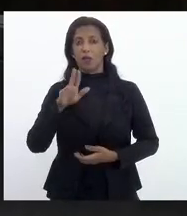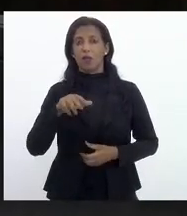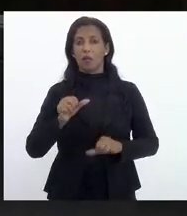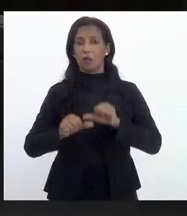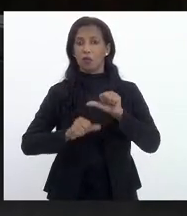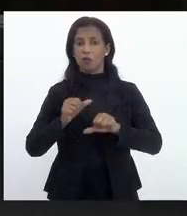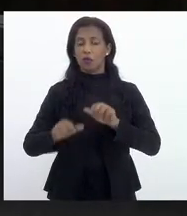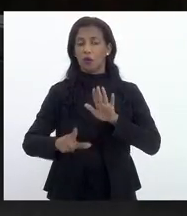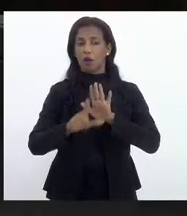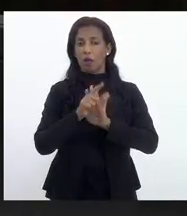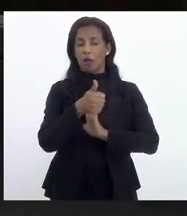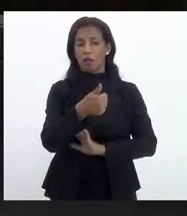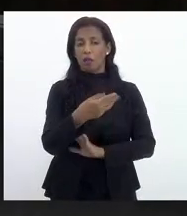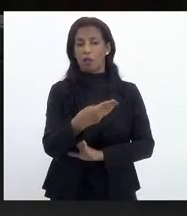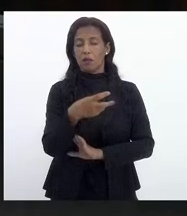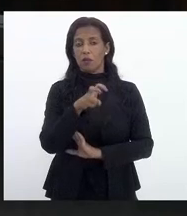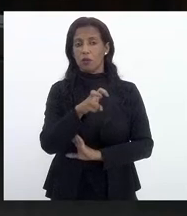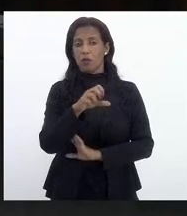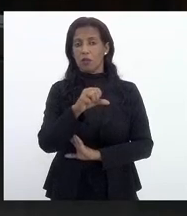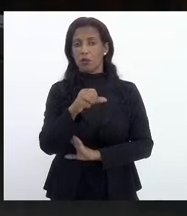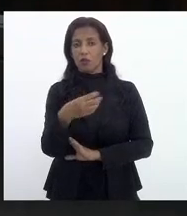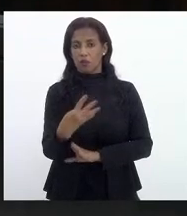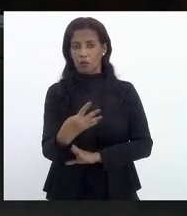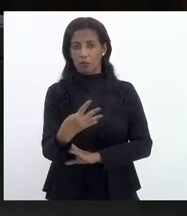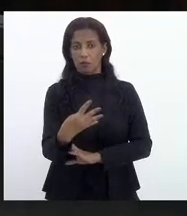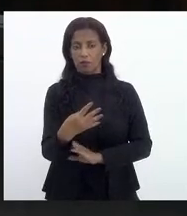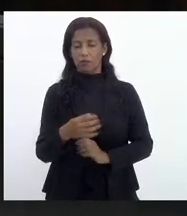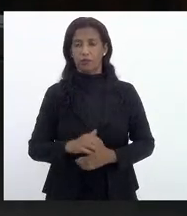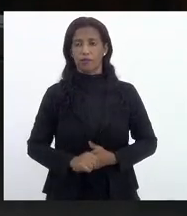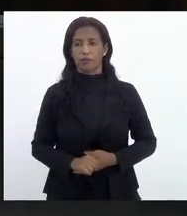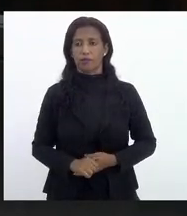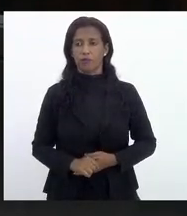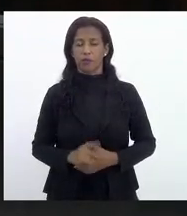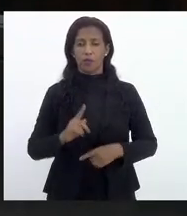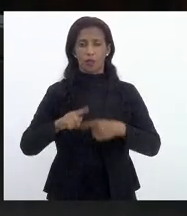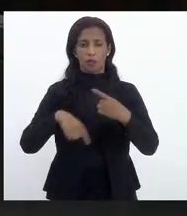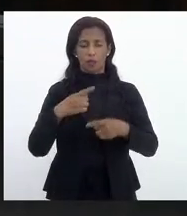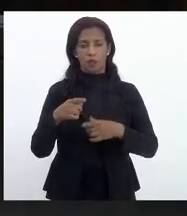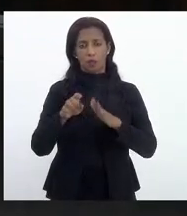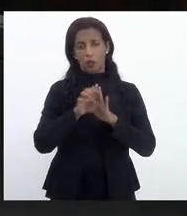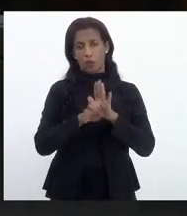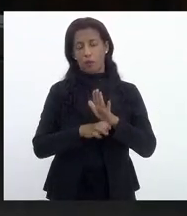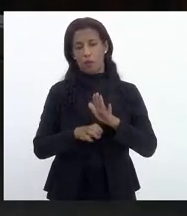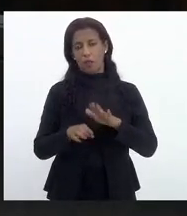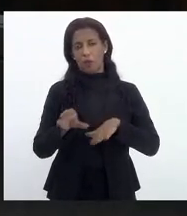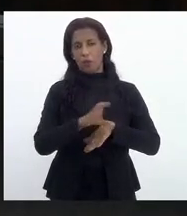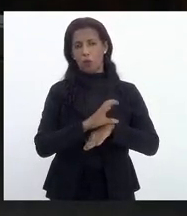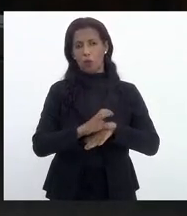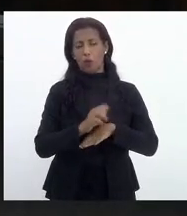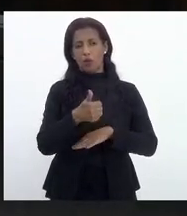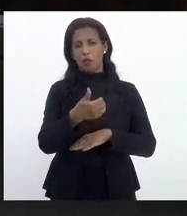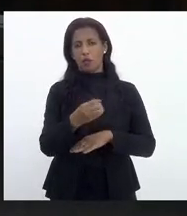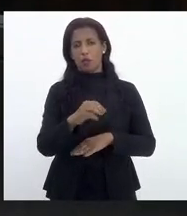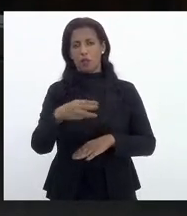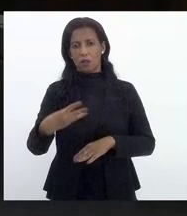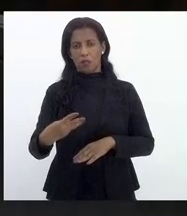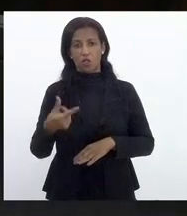modificou foi a Lei 13.594 e depois a emenda constitucional